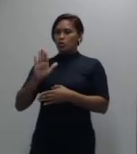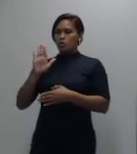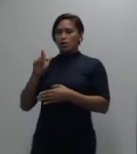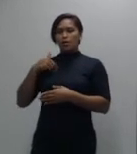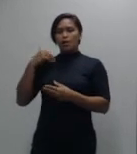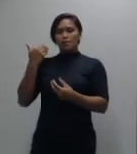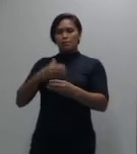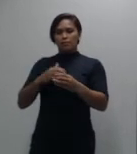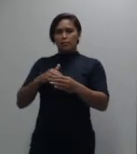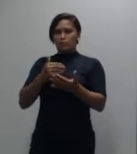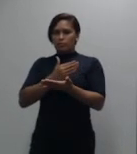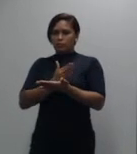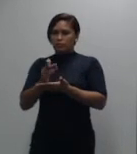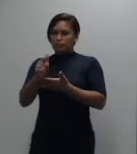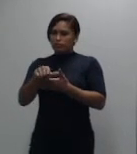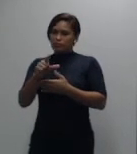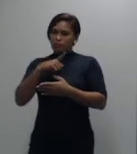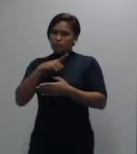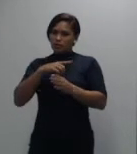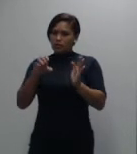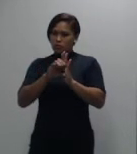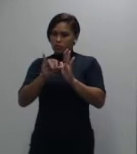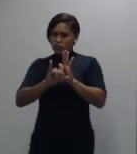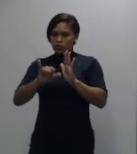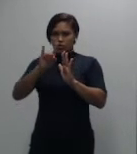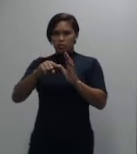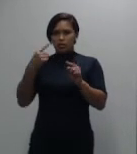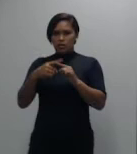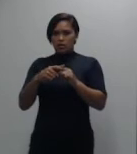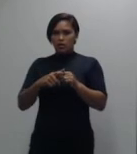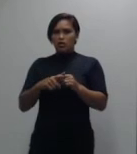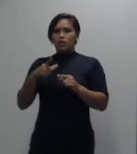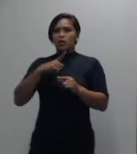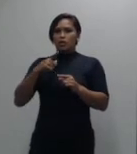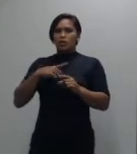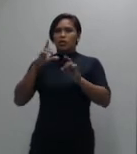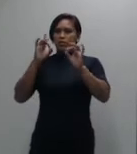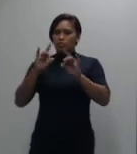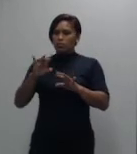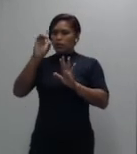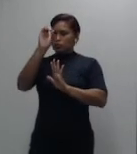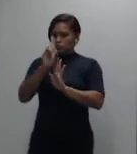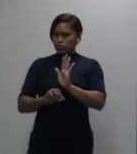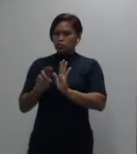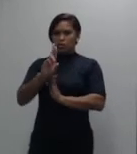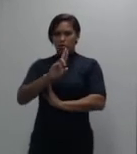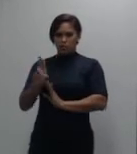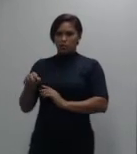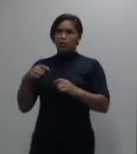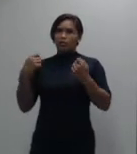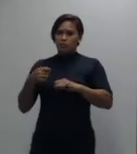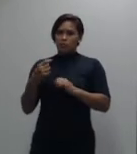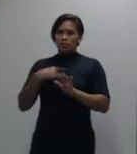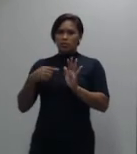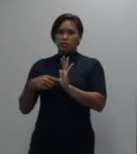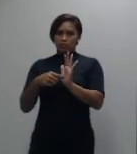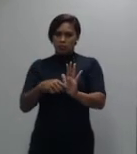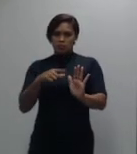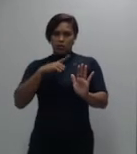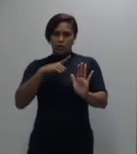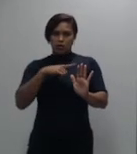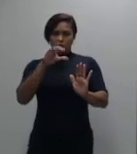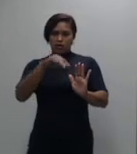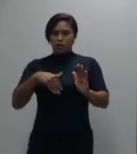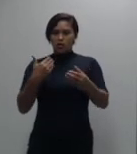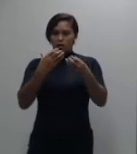público fora do número de vagas previstas no edital em razão de possuir mera expectativa de direito à nomeação deve demonstrar a existência de cargo efetivo